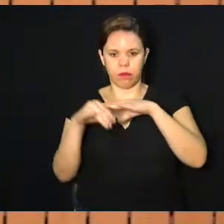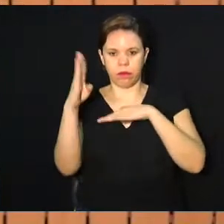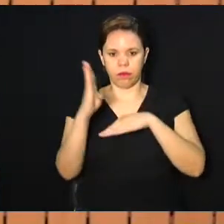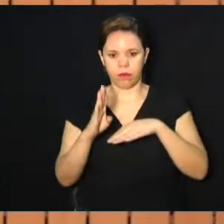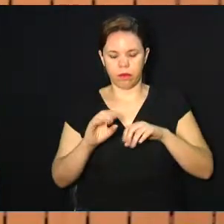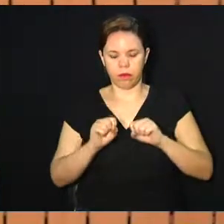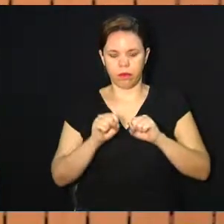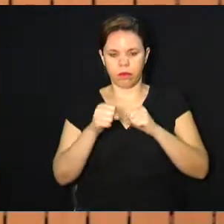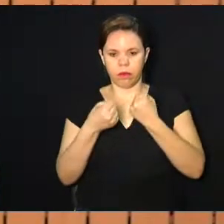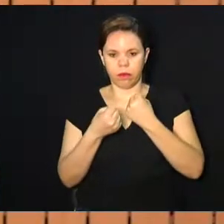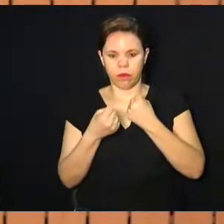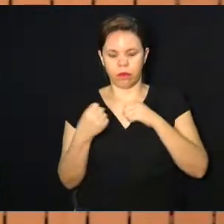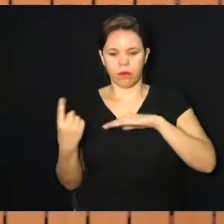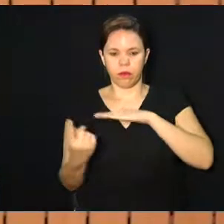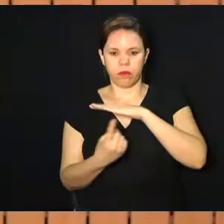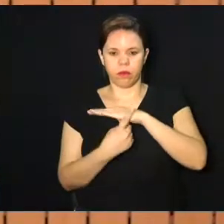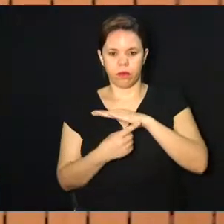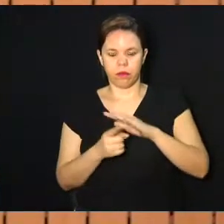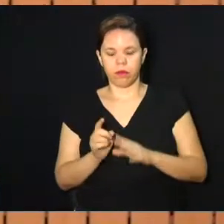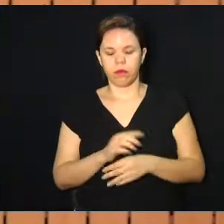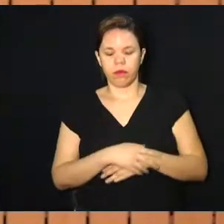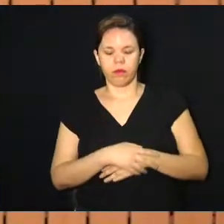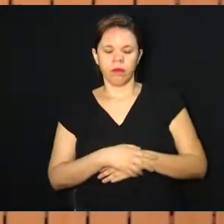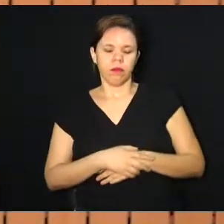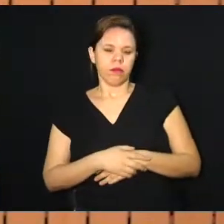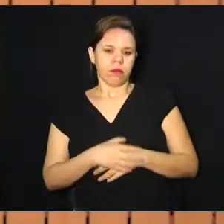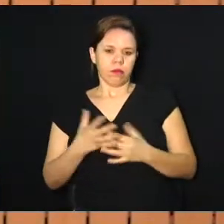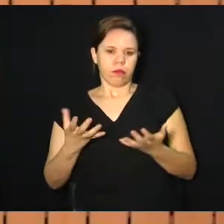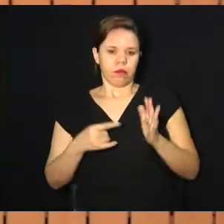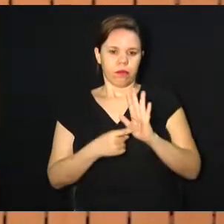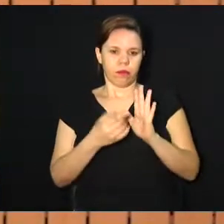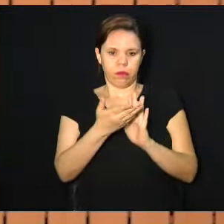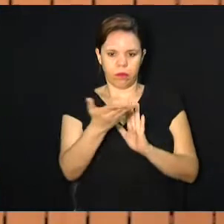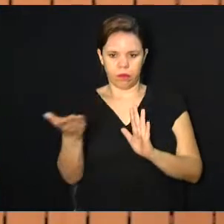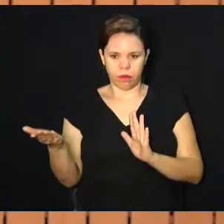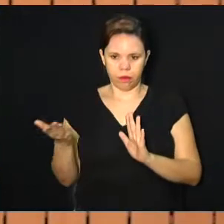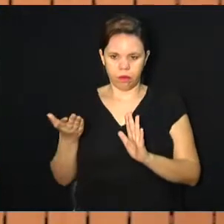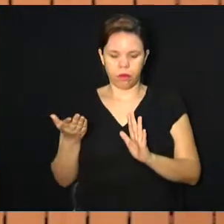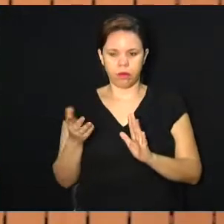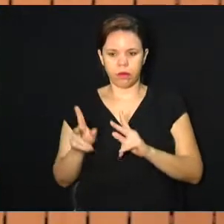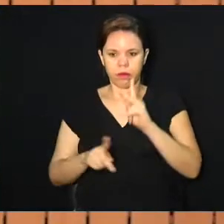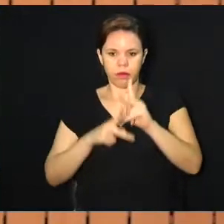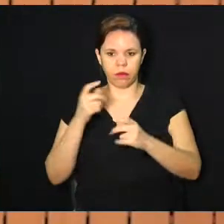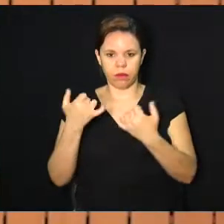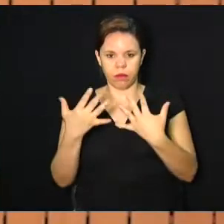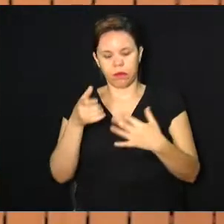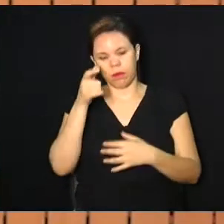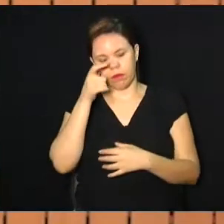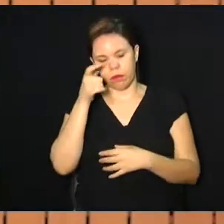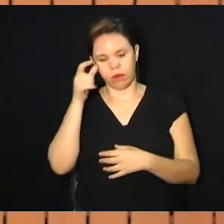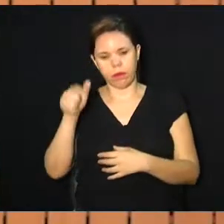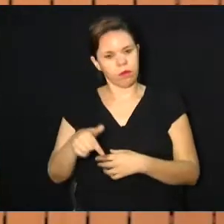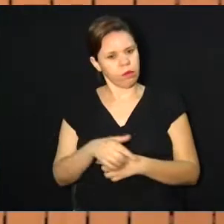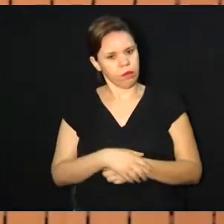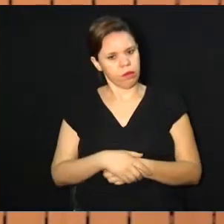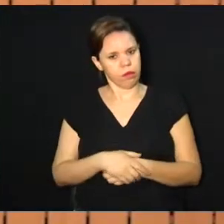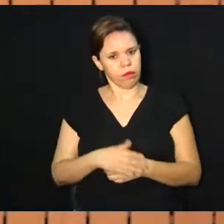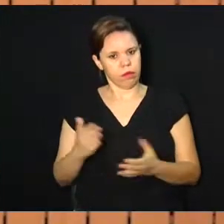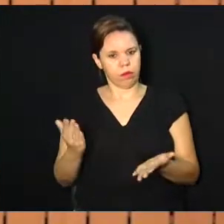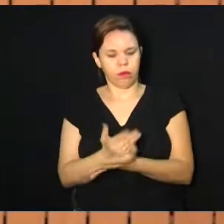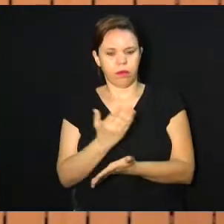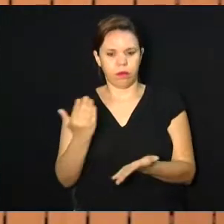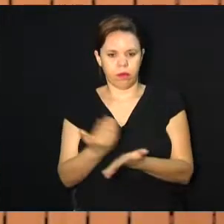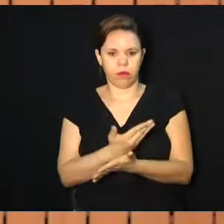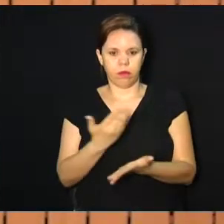do Consumidor. E quero mostrar aqui para vocês, população que nos assiste, essa cartilha